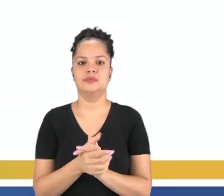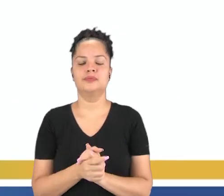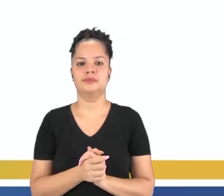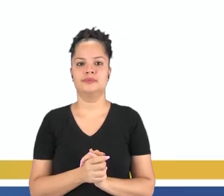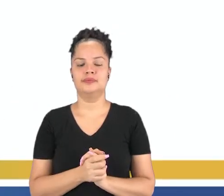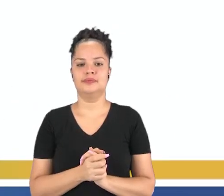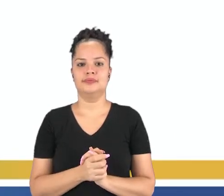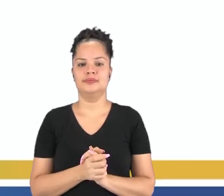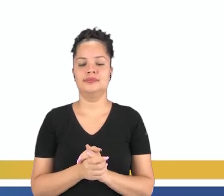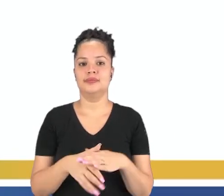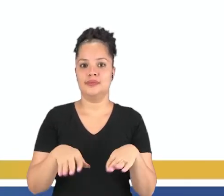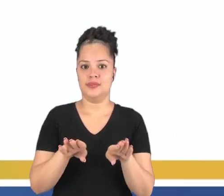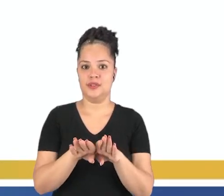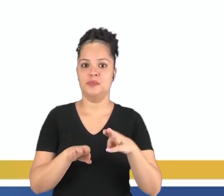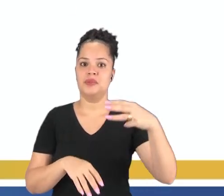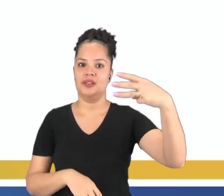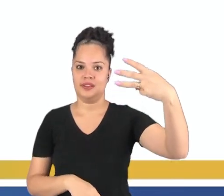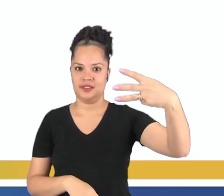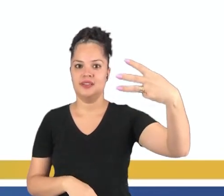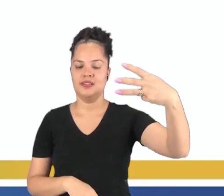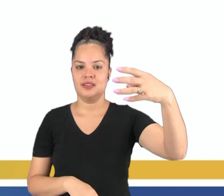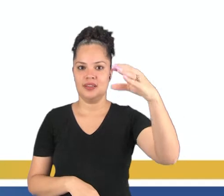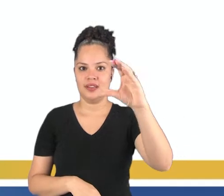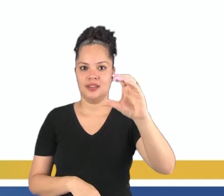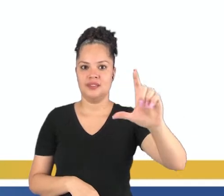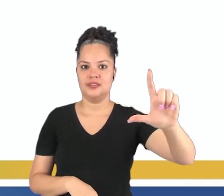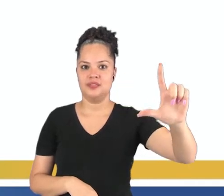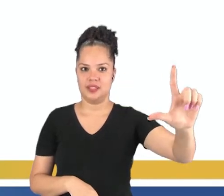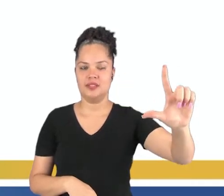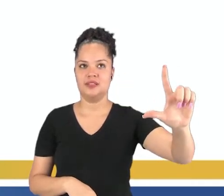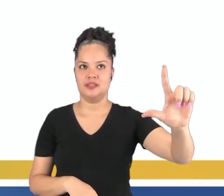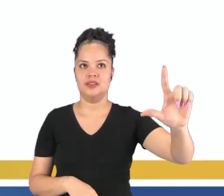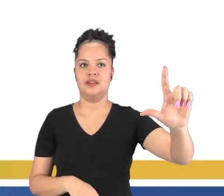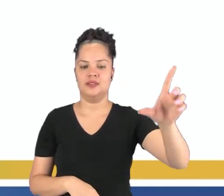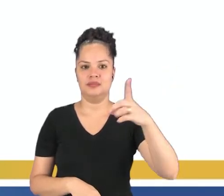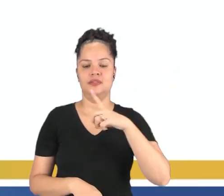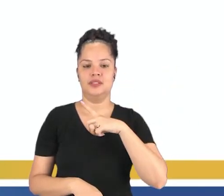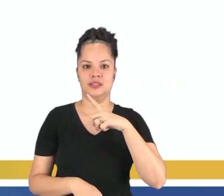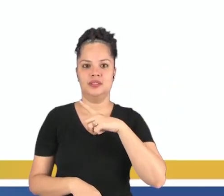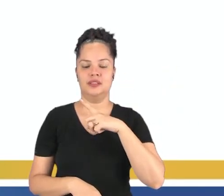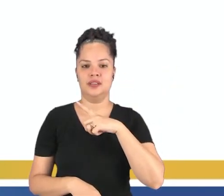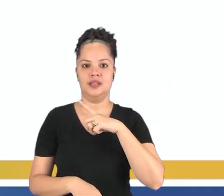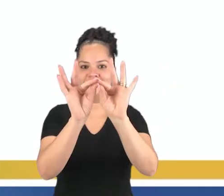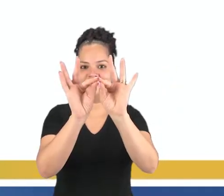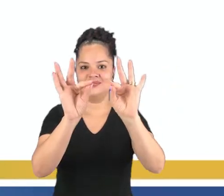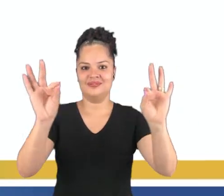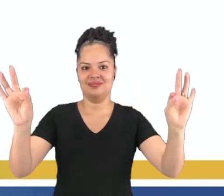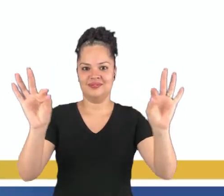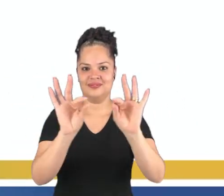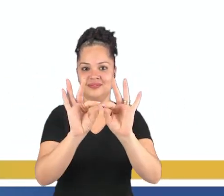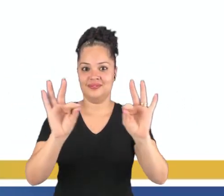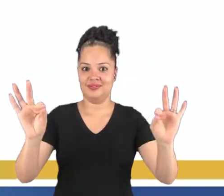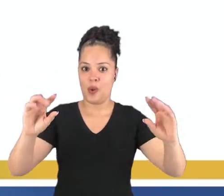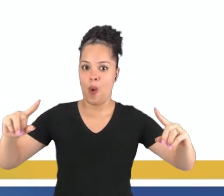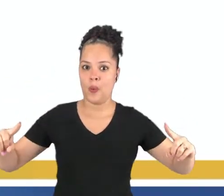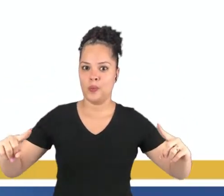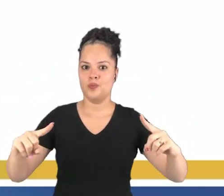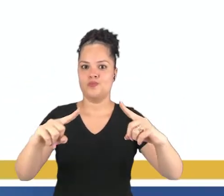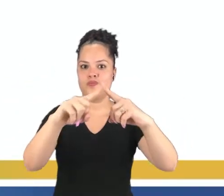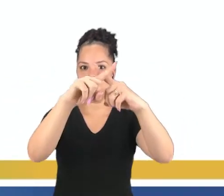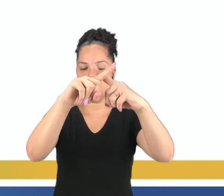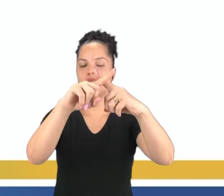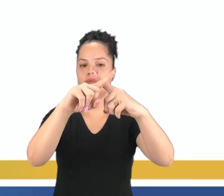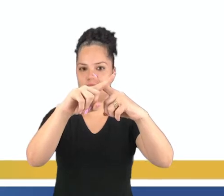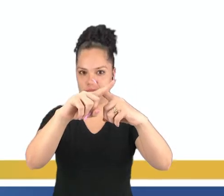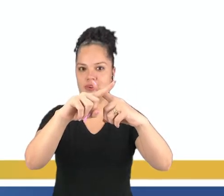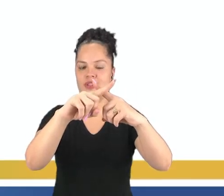infinita. A terceira classificação, letra C aqui, é chamada de retas concorrentes, aquelas que estão brigando entre si, não,